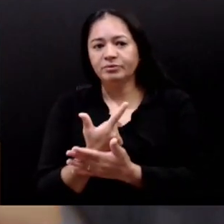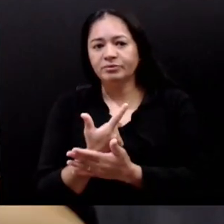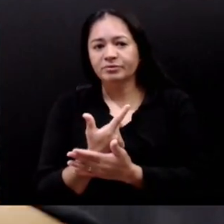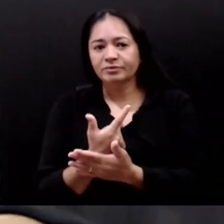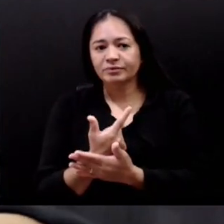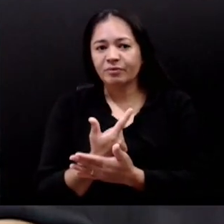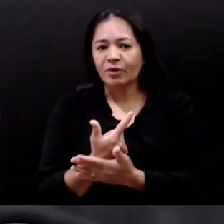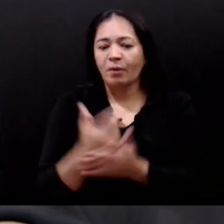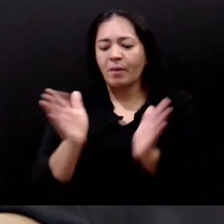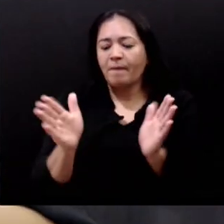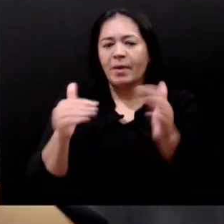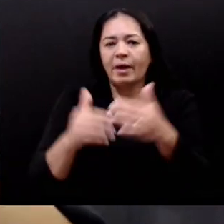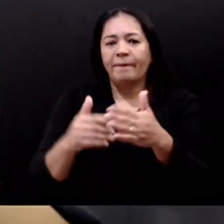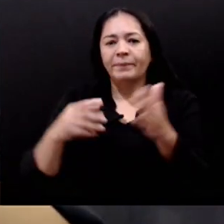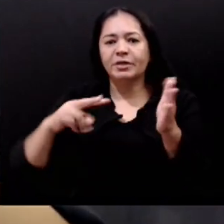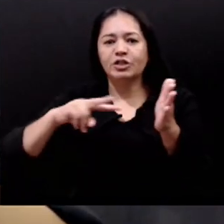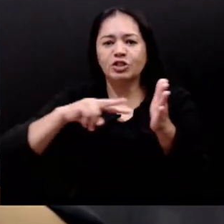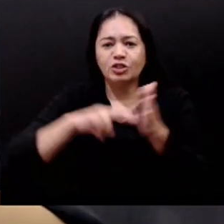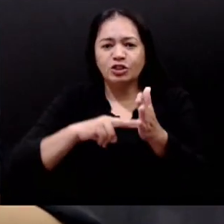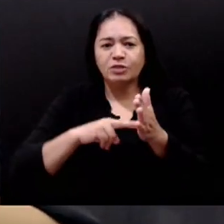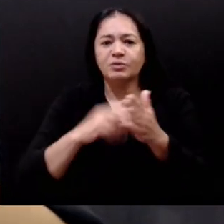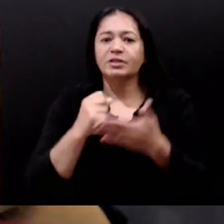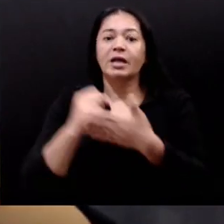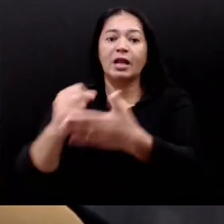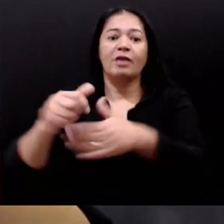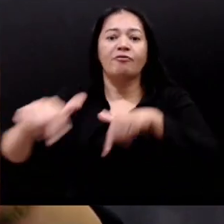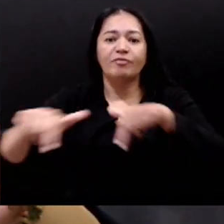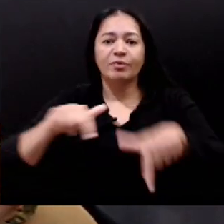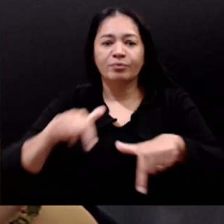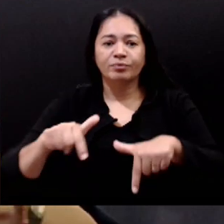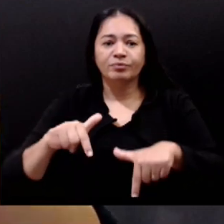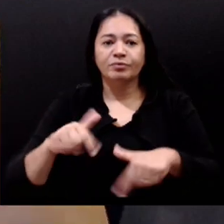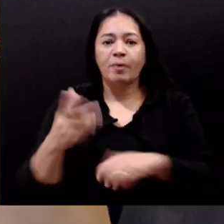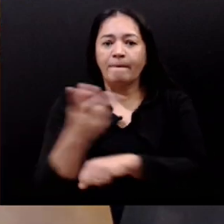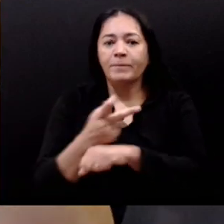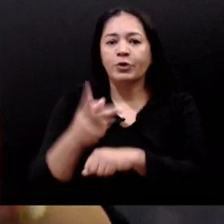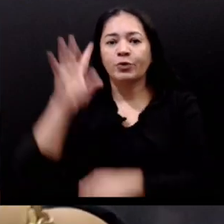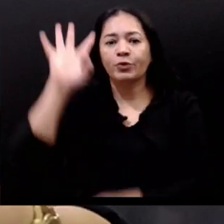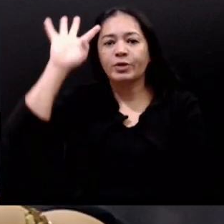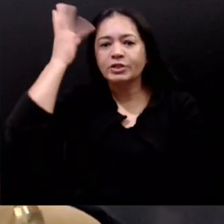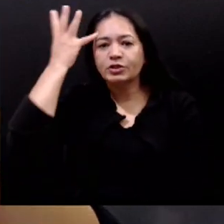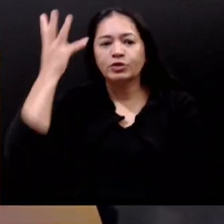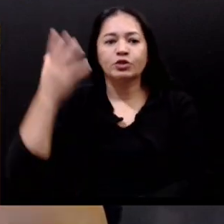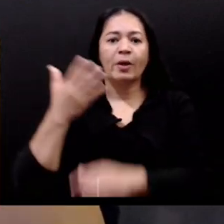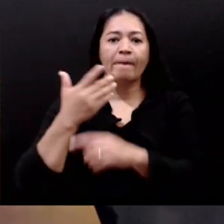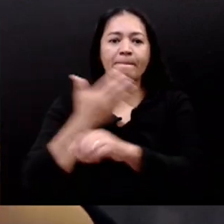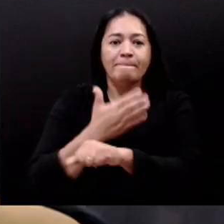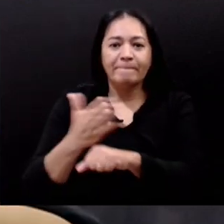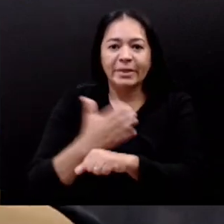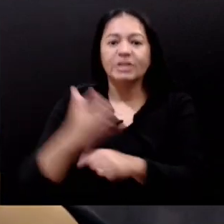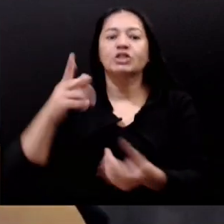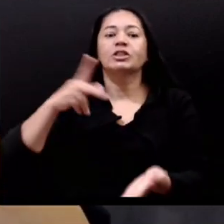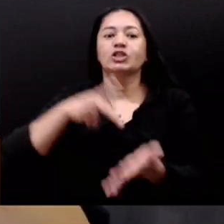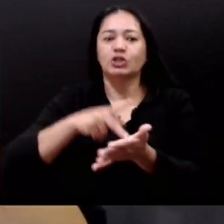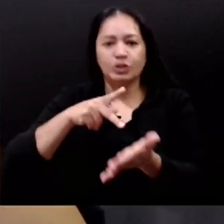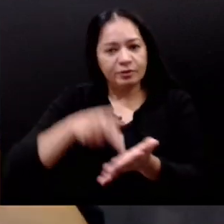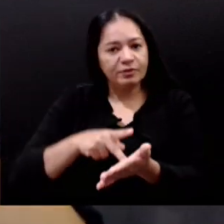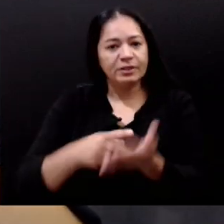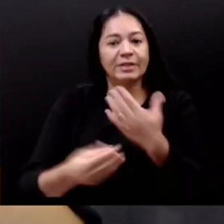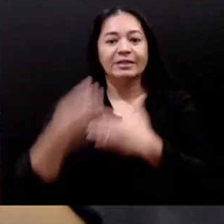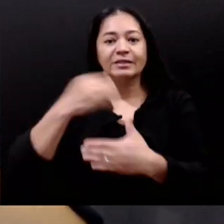levar para o local de serviço? Então, buscar soluções práticas, realistas, dentro das suas